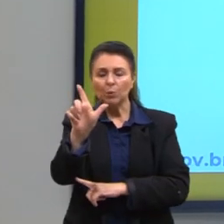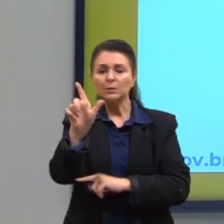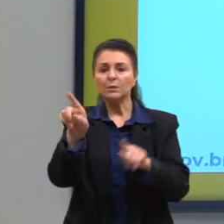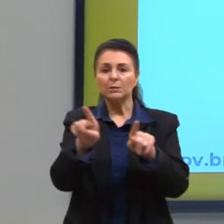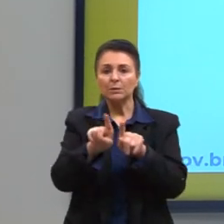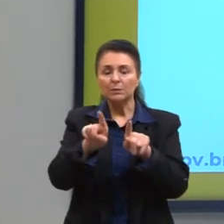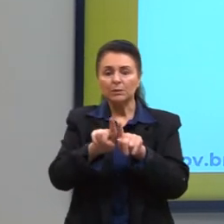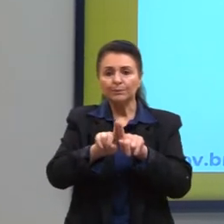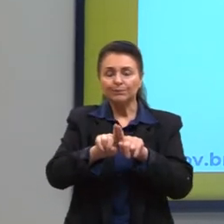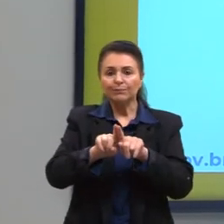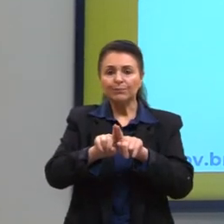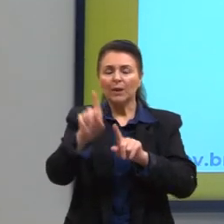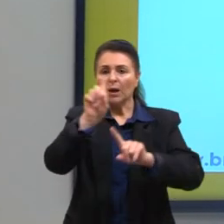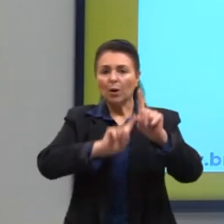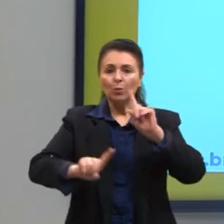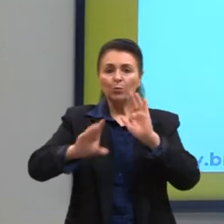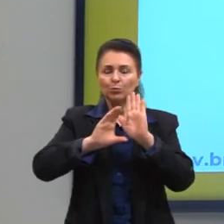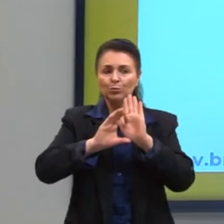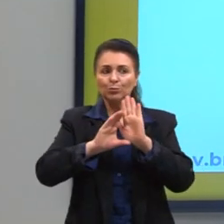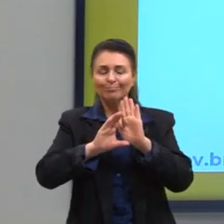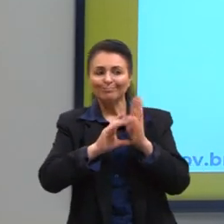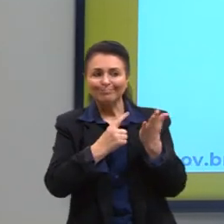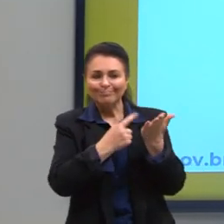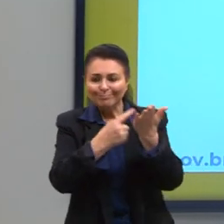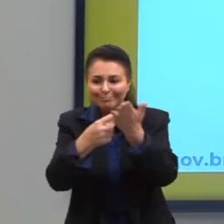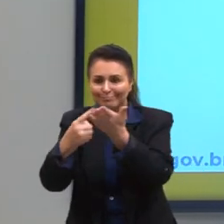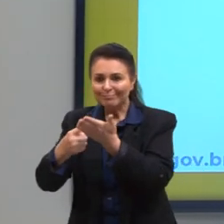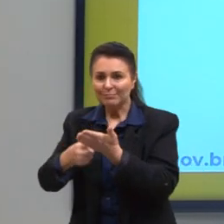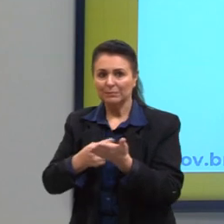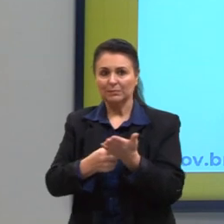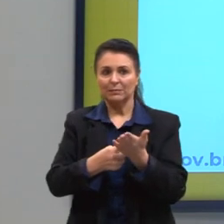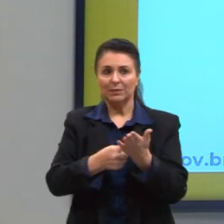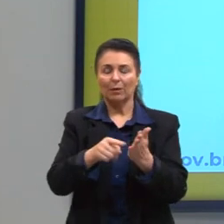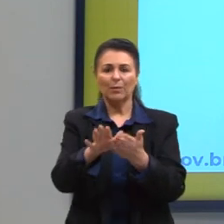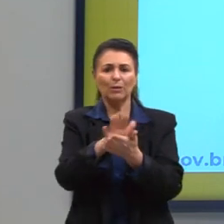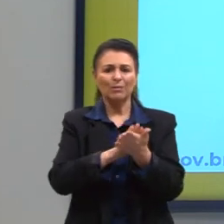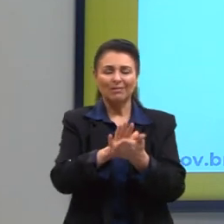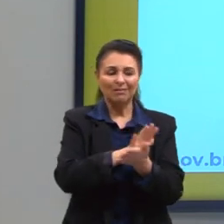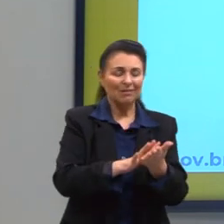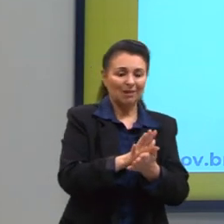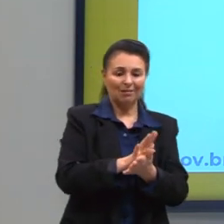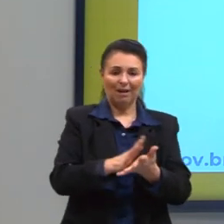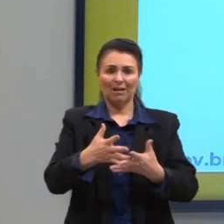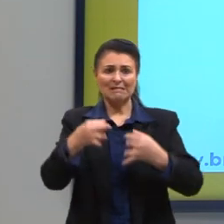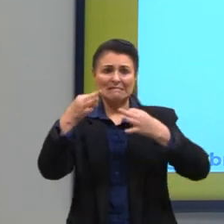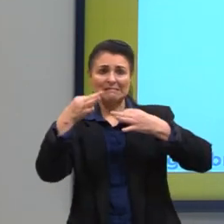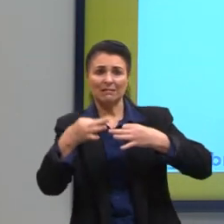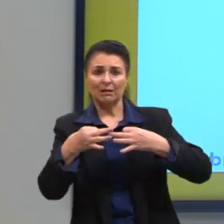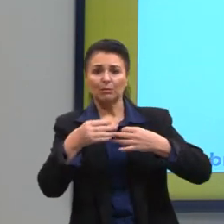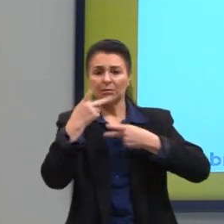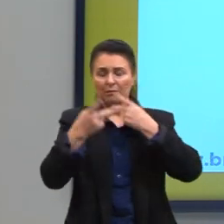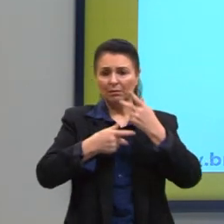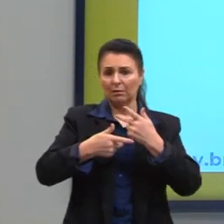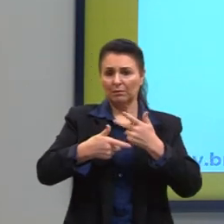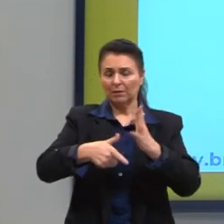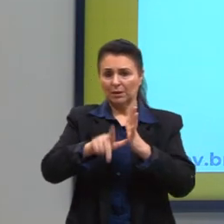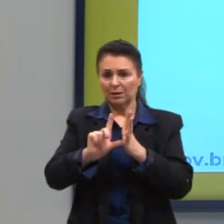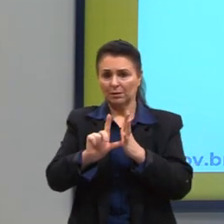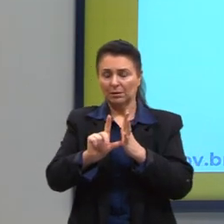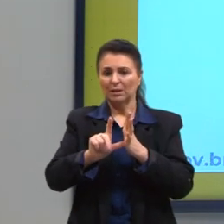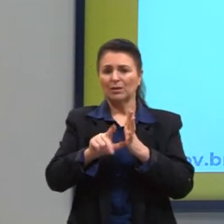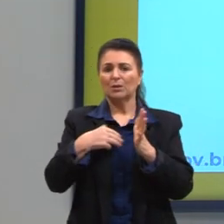digamos assim alguns consensos Então também não tem nada definido que ele falava antes não tem